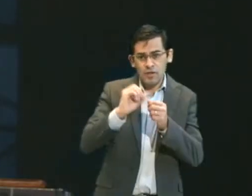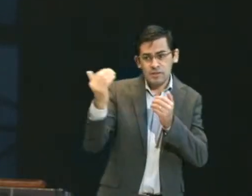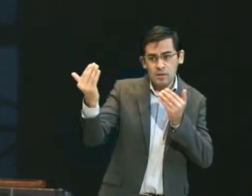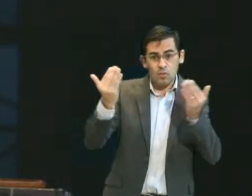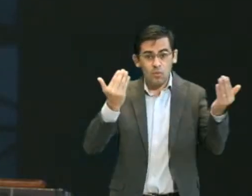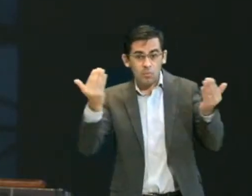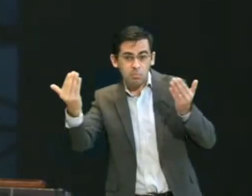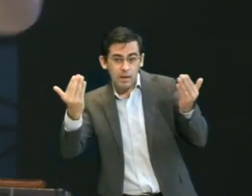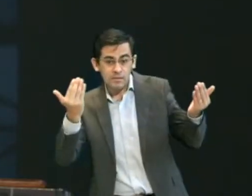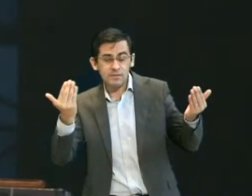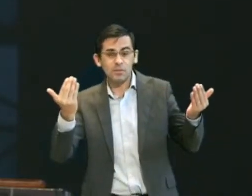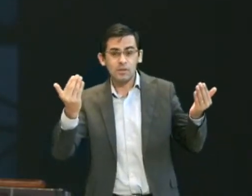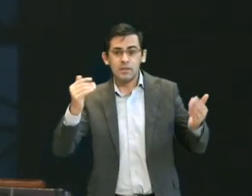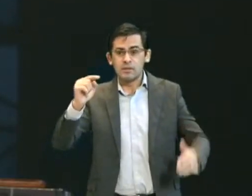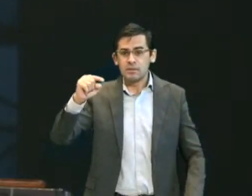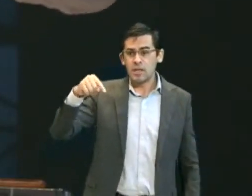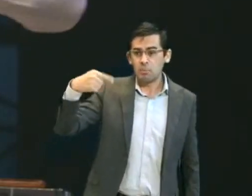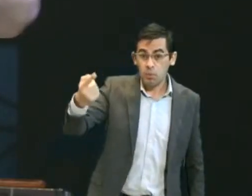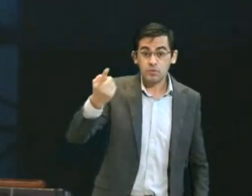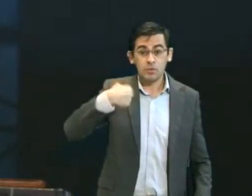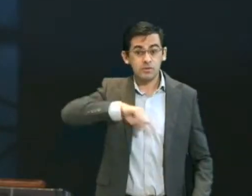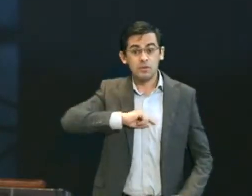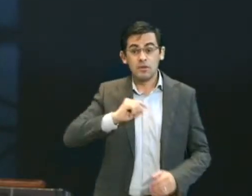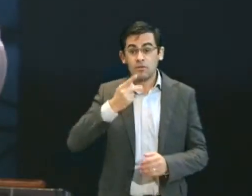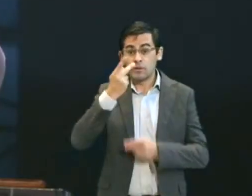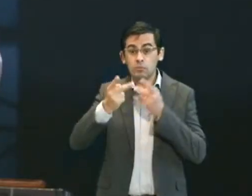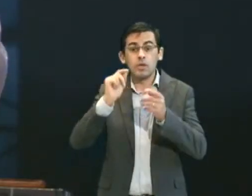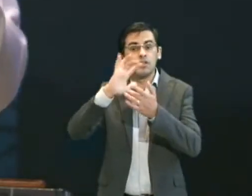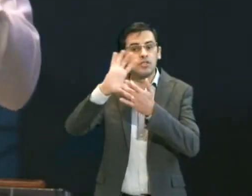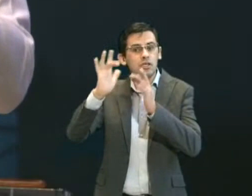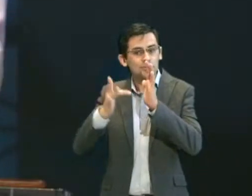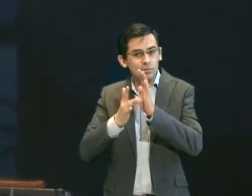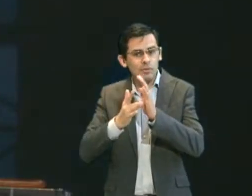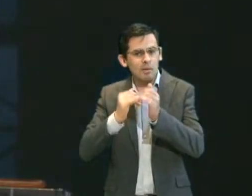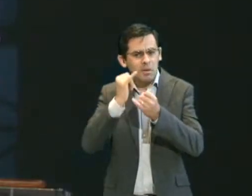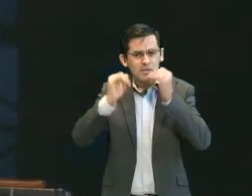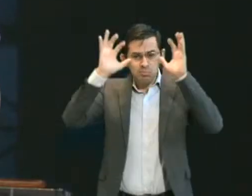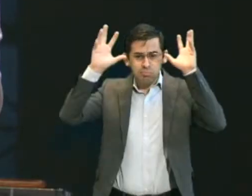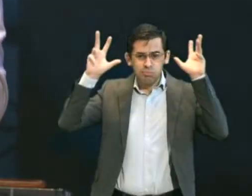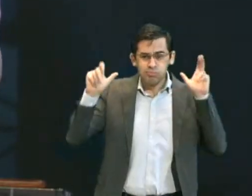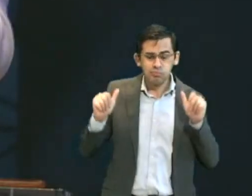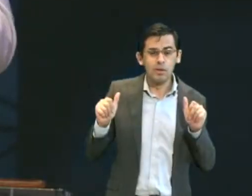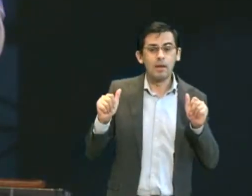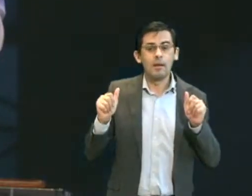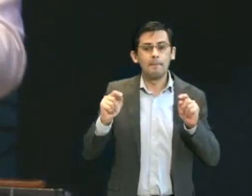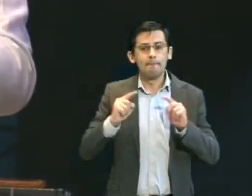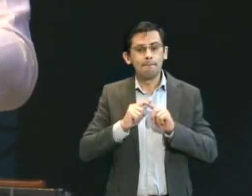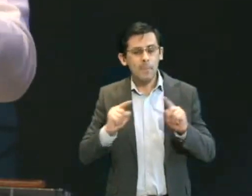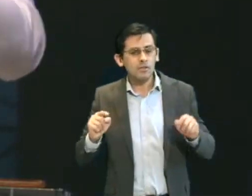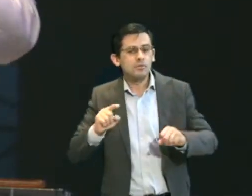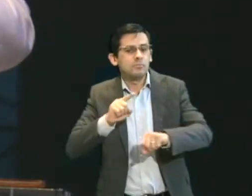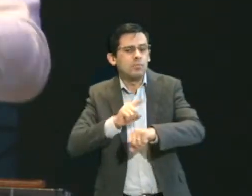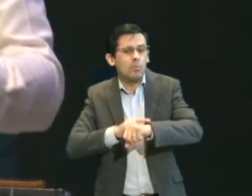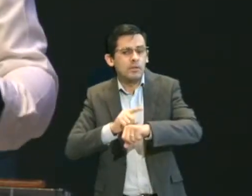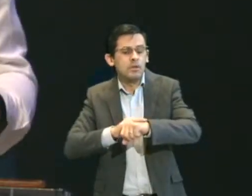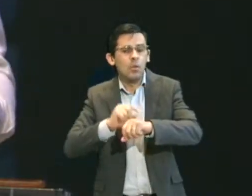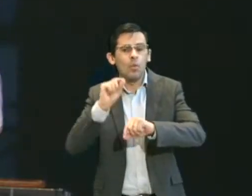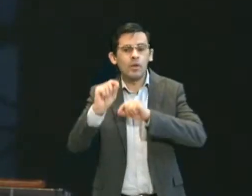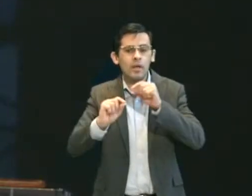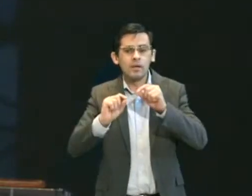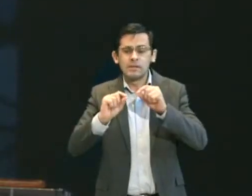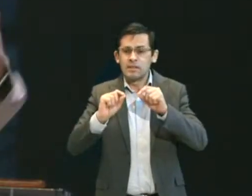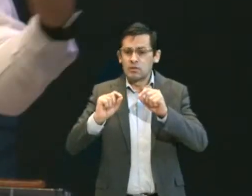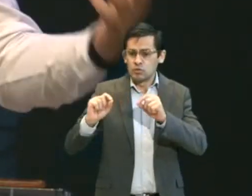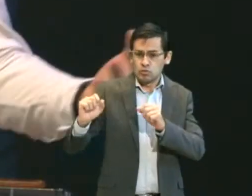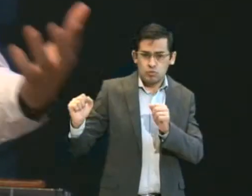do filho, e depois a gente fala de Jesus, o leão da tribo de Judá. Existem coisas tremendas. Quando José vem